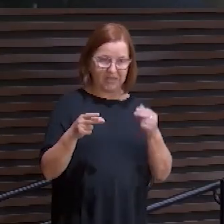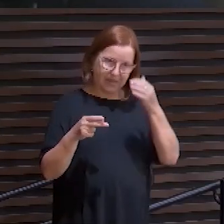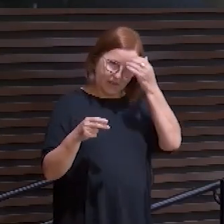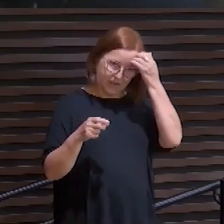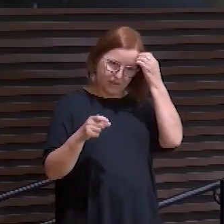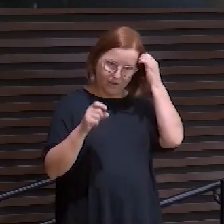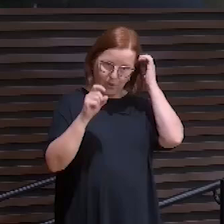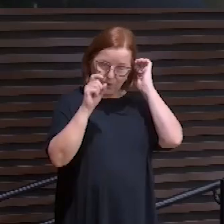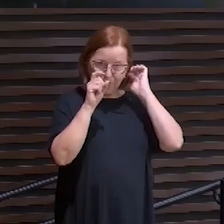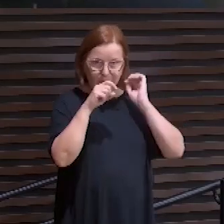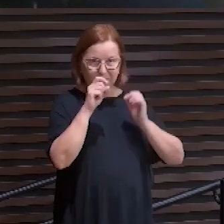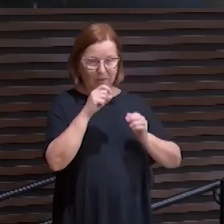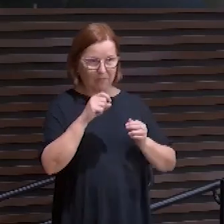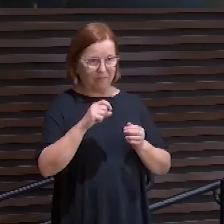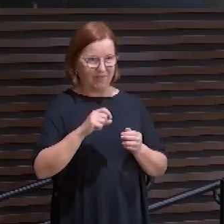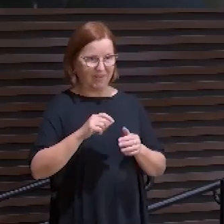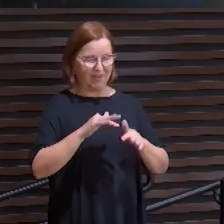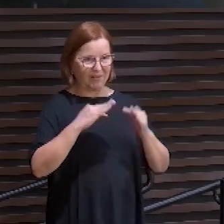da cidade.